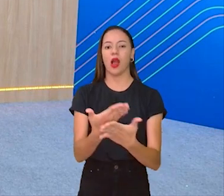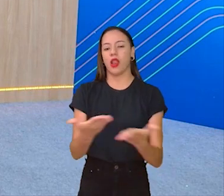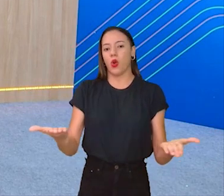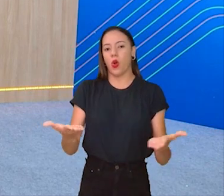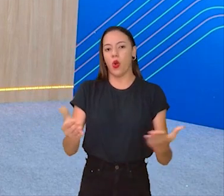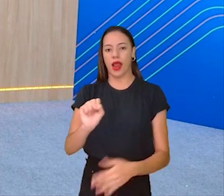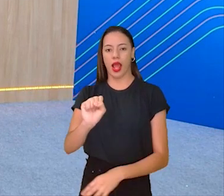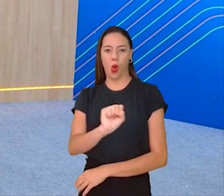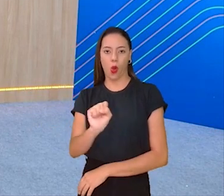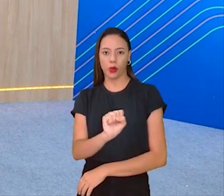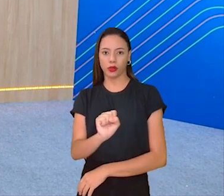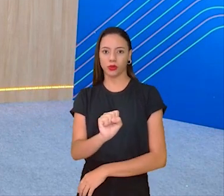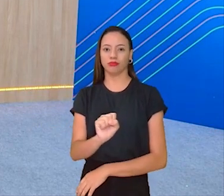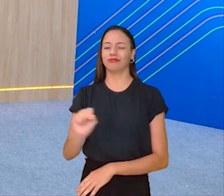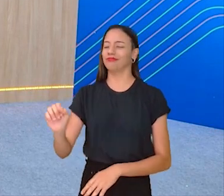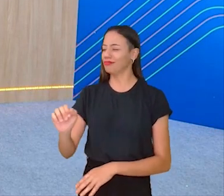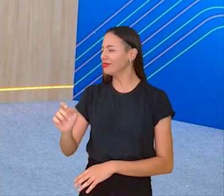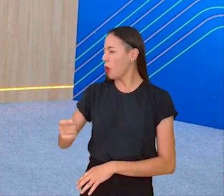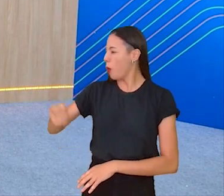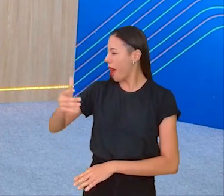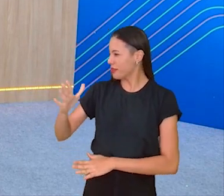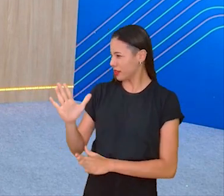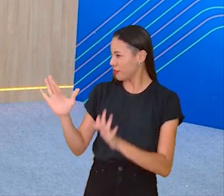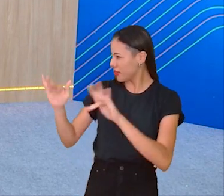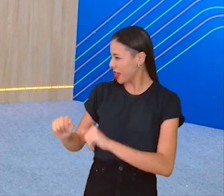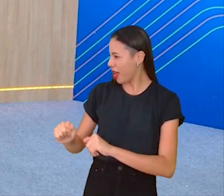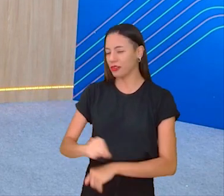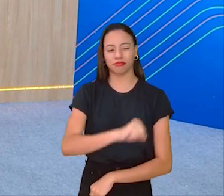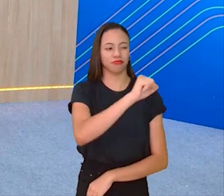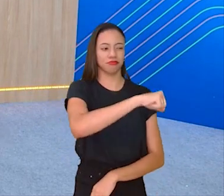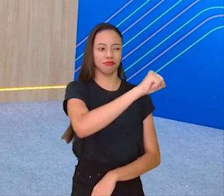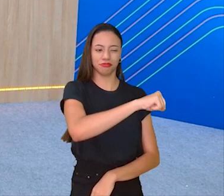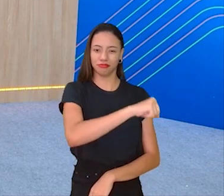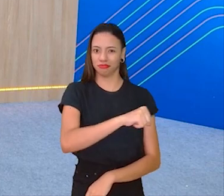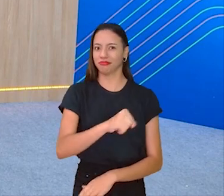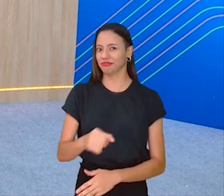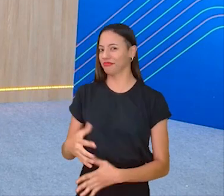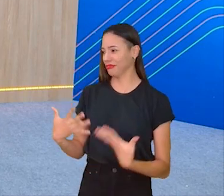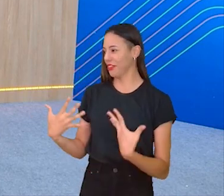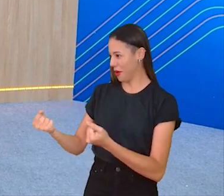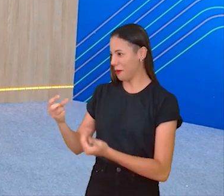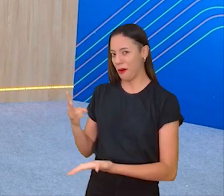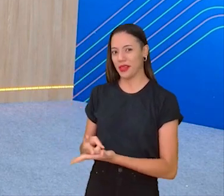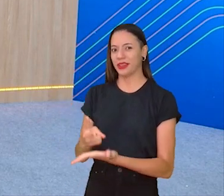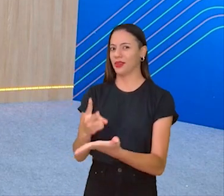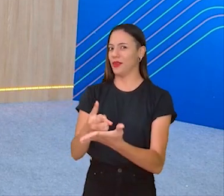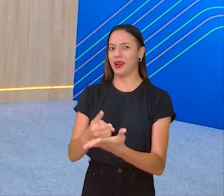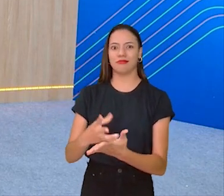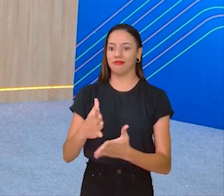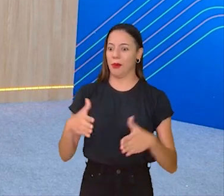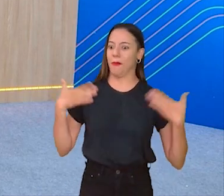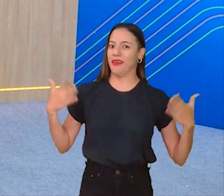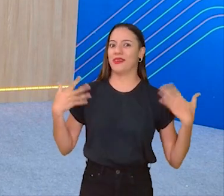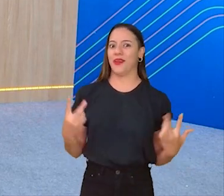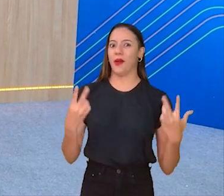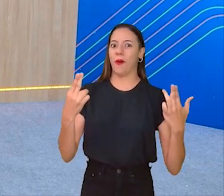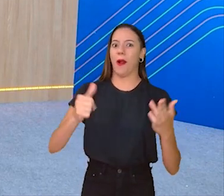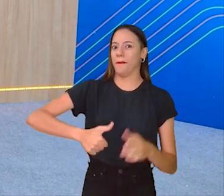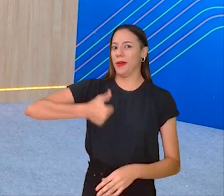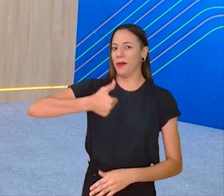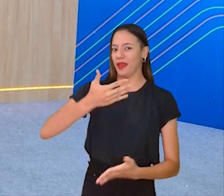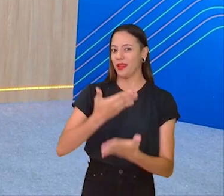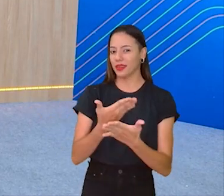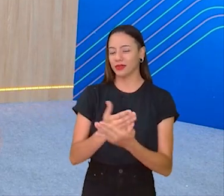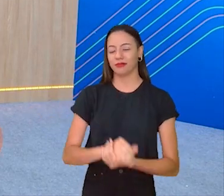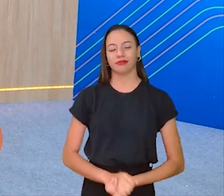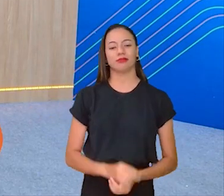8. Reta final, né, professor? Vamos embora. No mesmo Pra pique, frente. né? Na mesma animação da primeira. Vamos embora. O